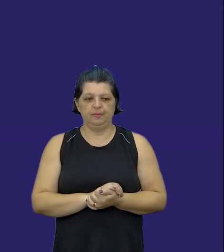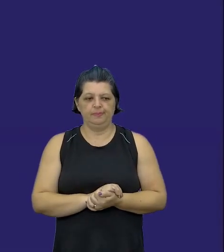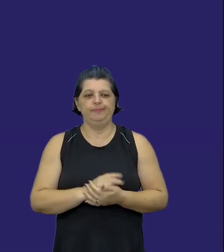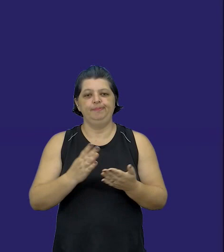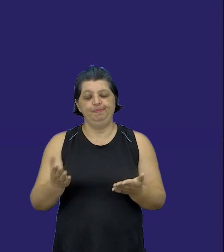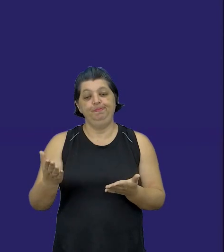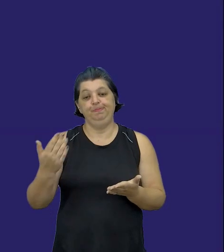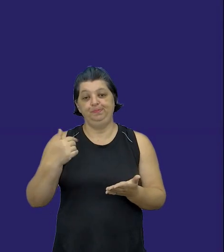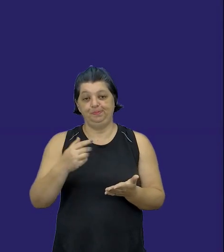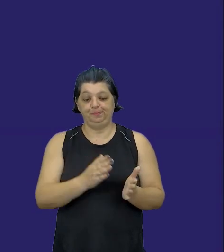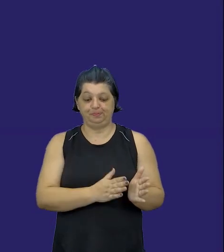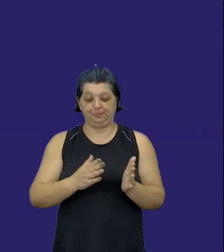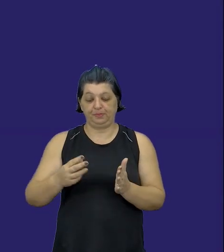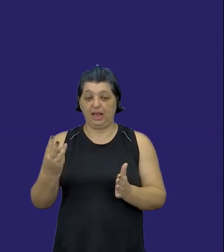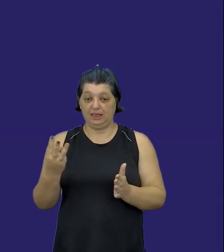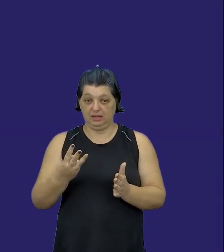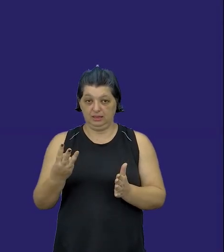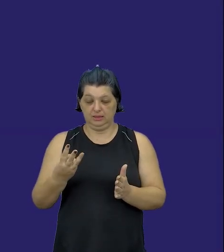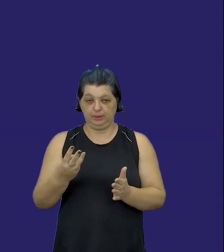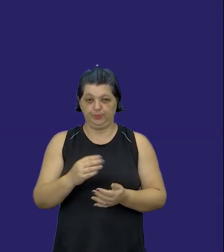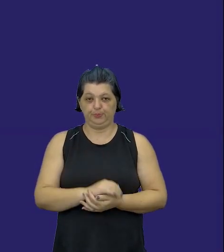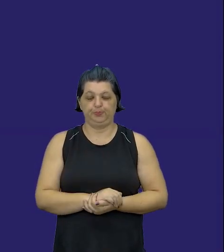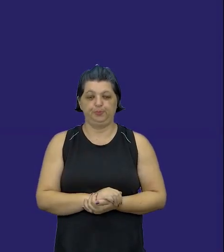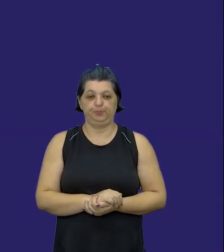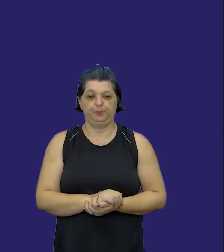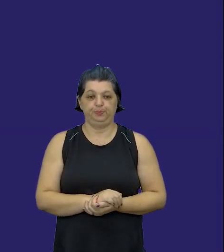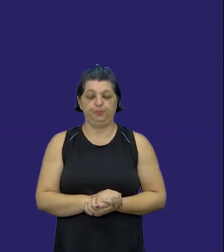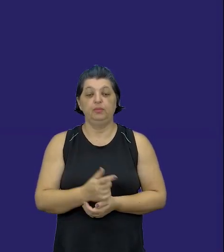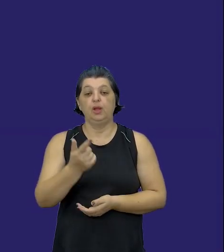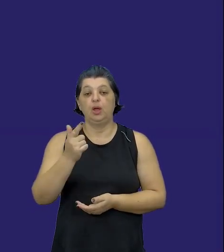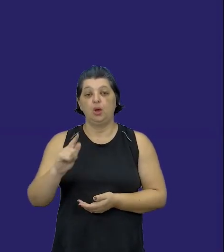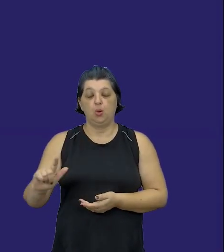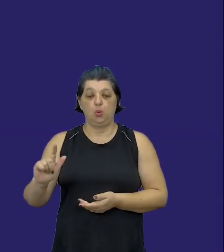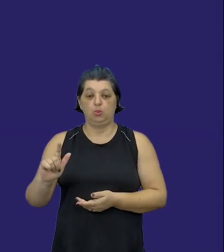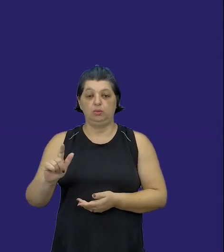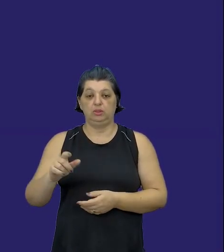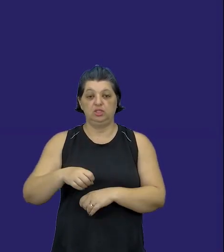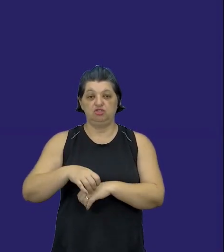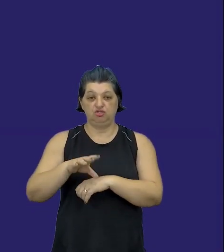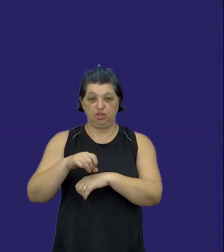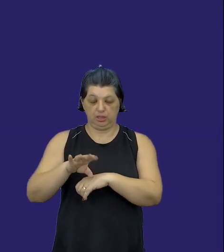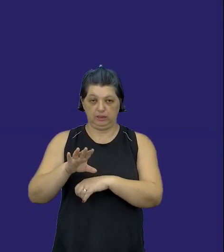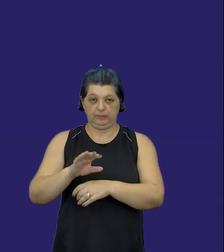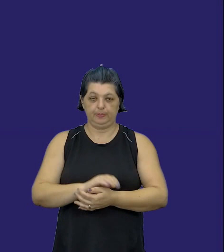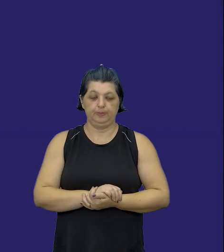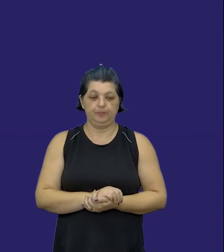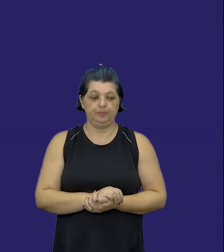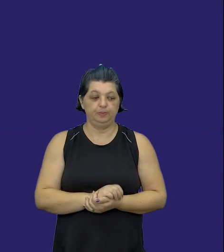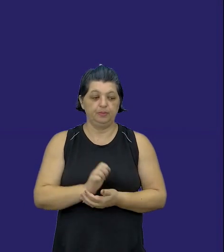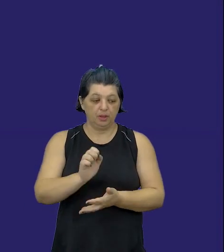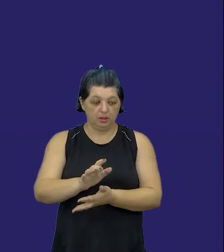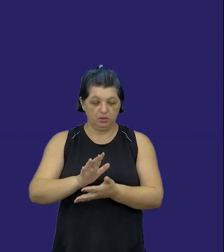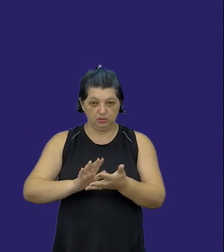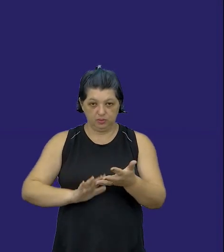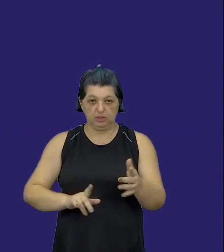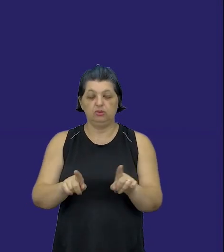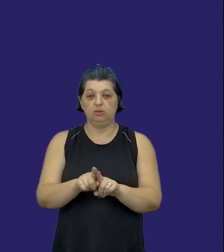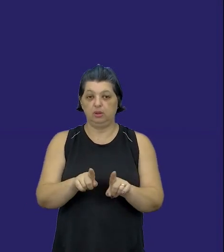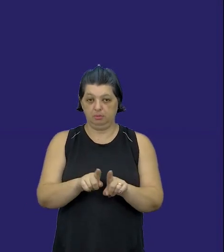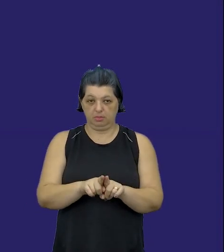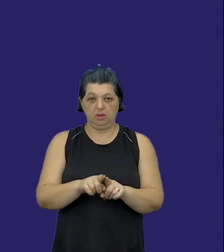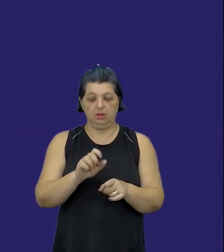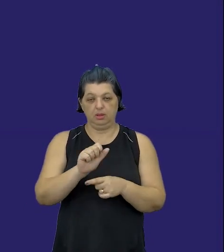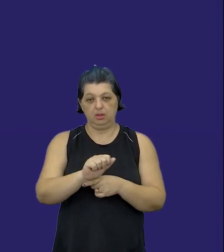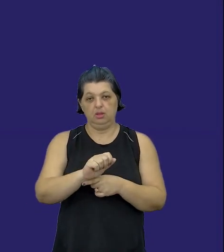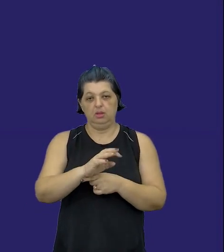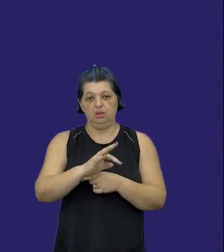Vamos para o terceiro momento, para outras sugestões das atividades também no